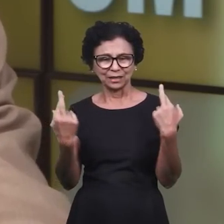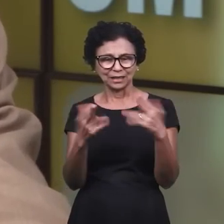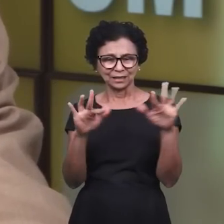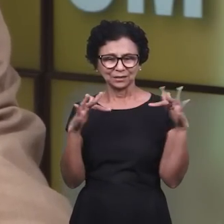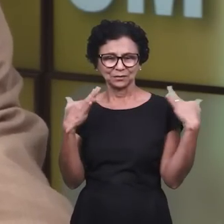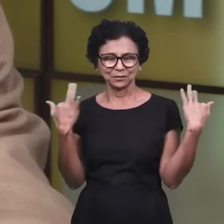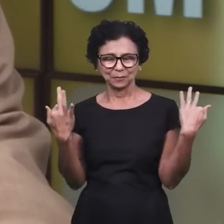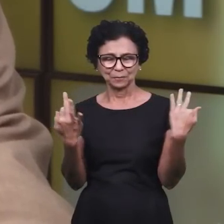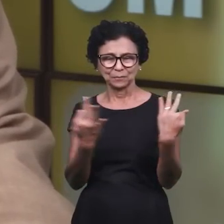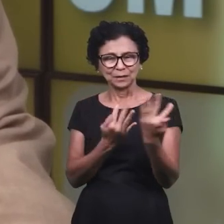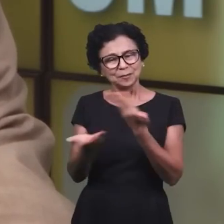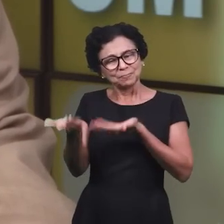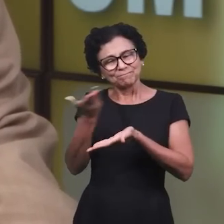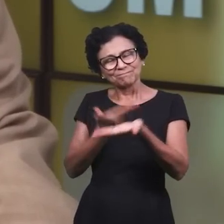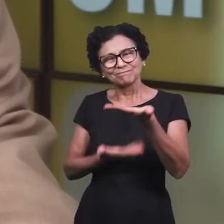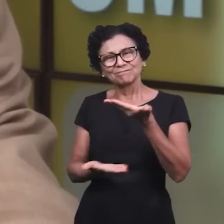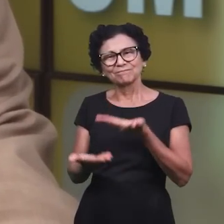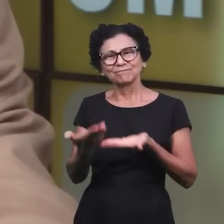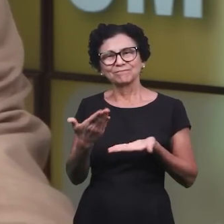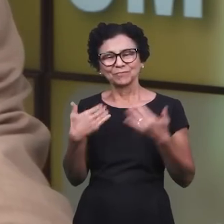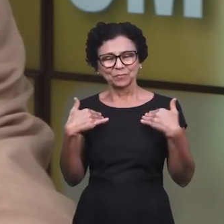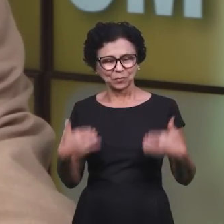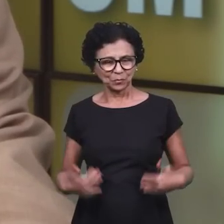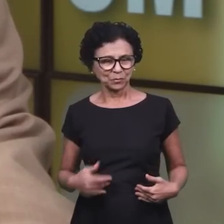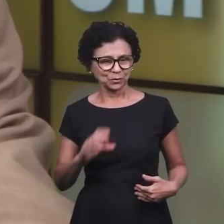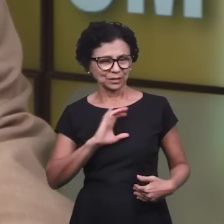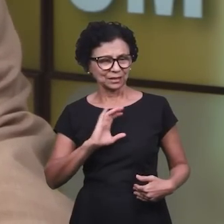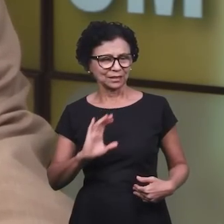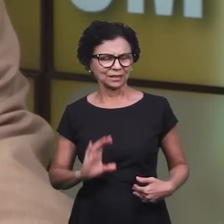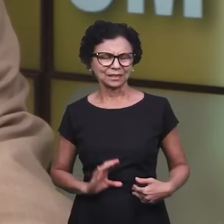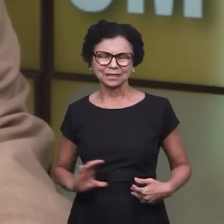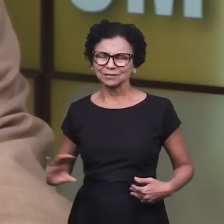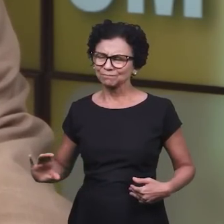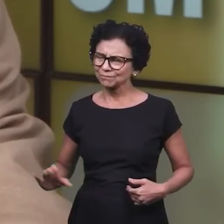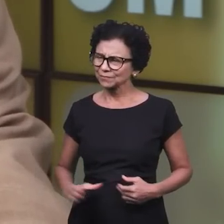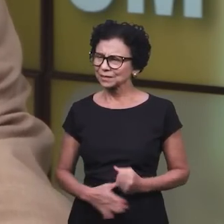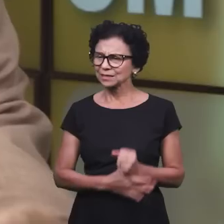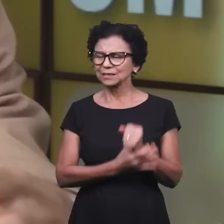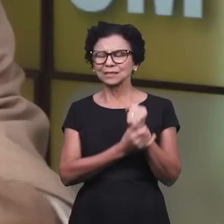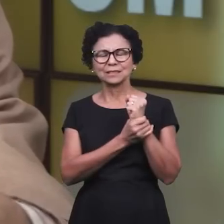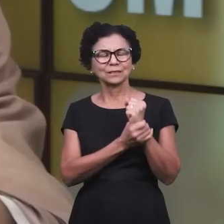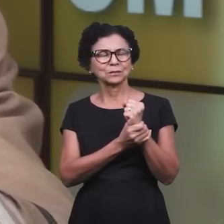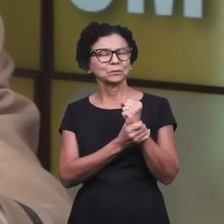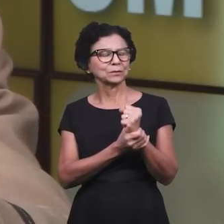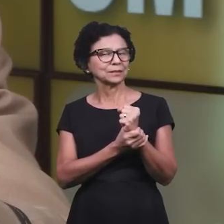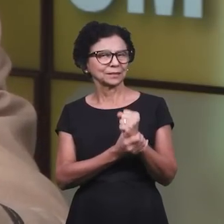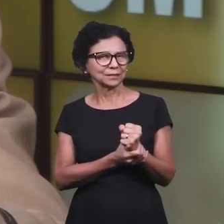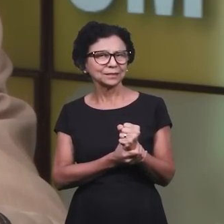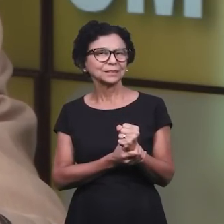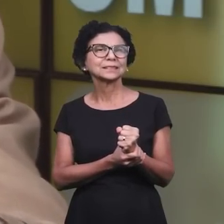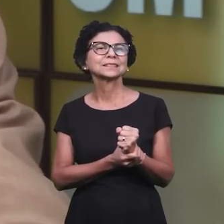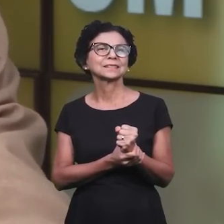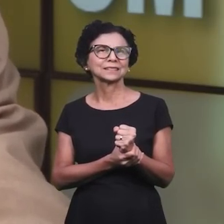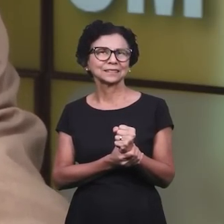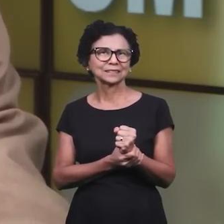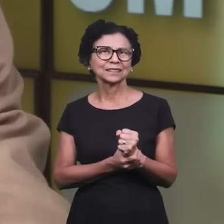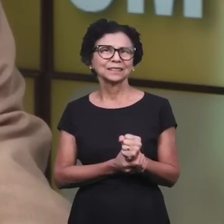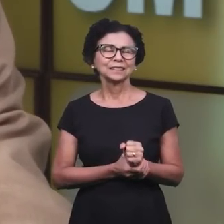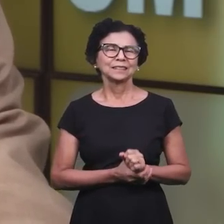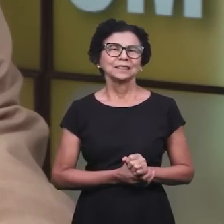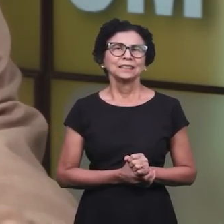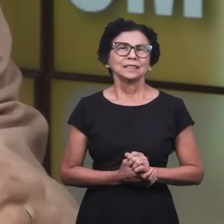está envolvida no corpo, isso traz uma segurança para nós, porque nós não